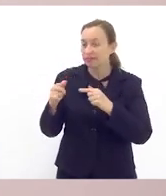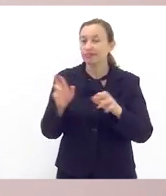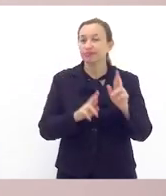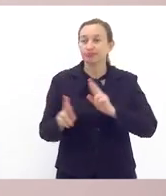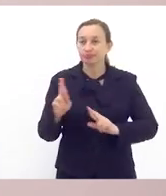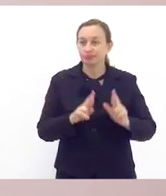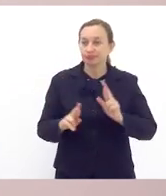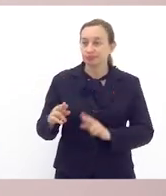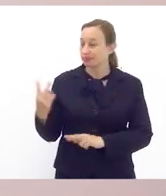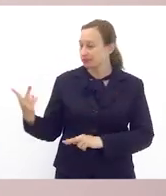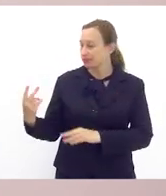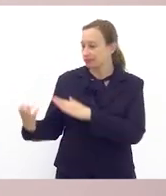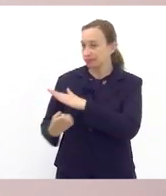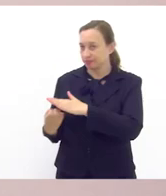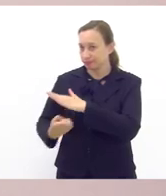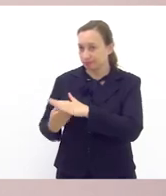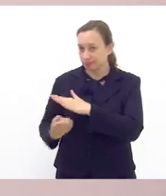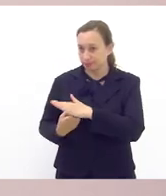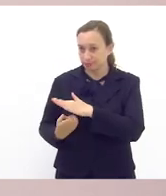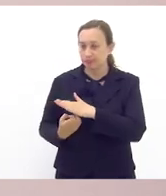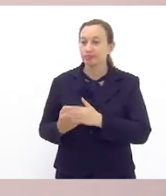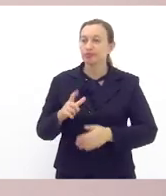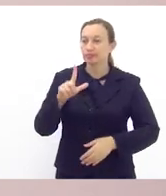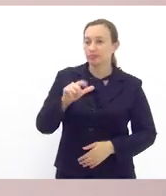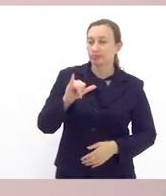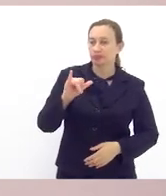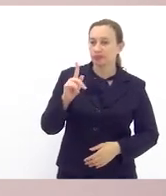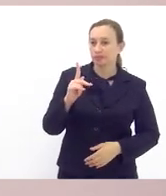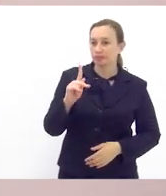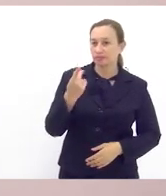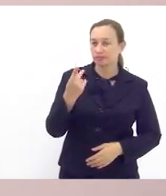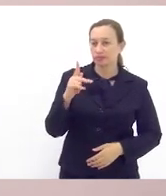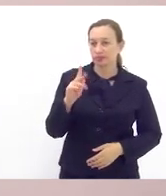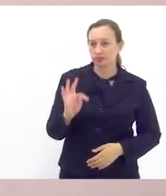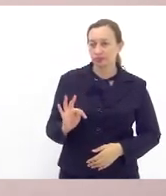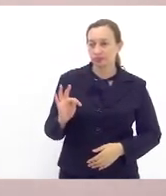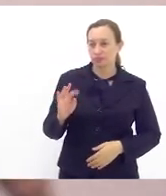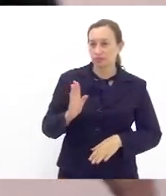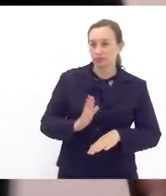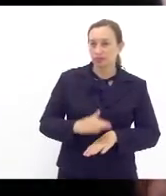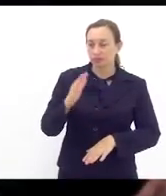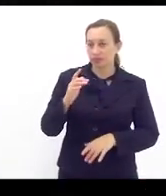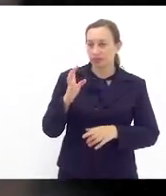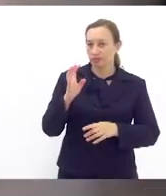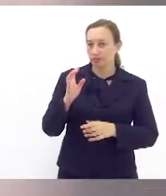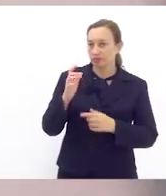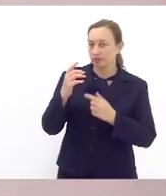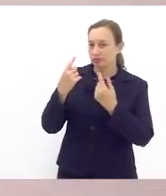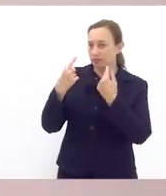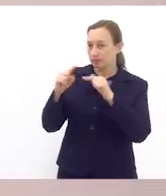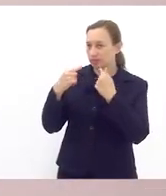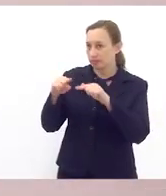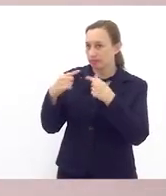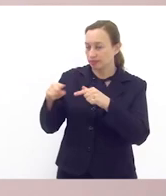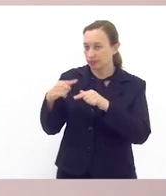a as duas empresas sendo a light a maior demandada talvez porque estamos do lado de cá né